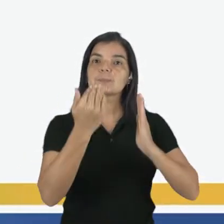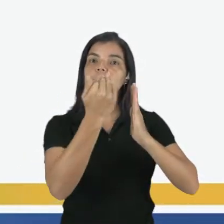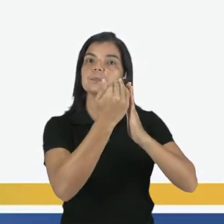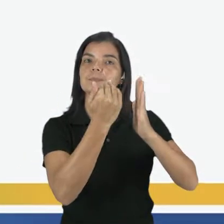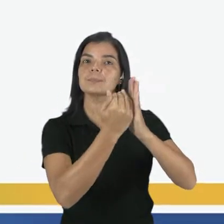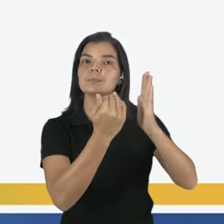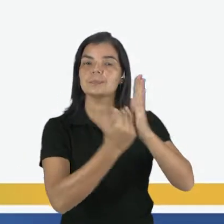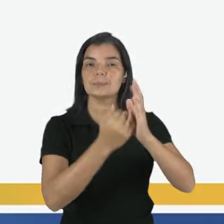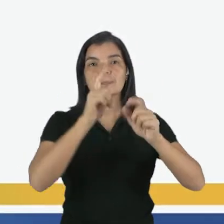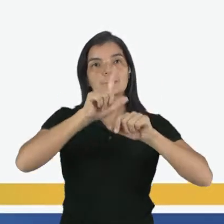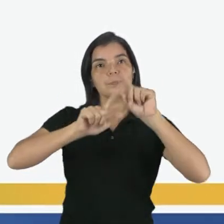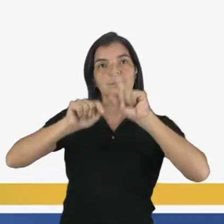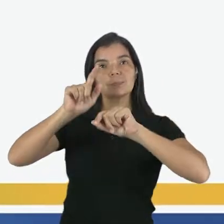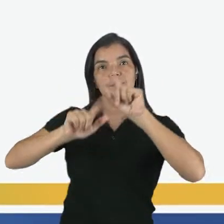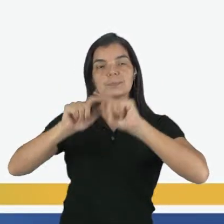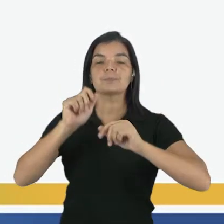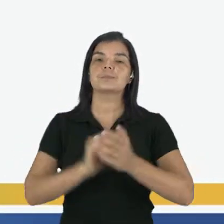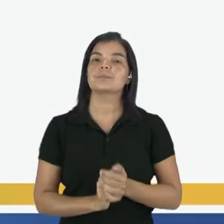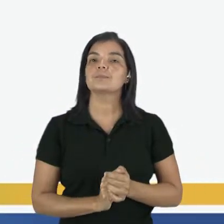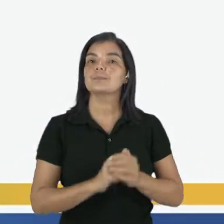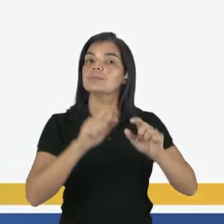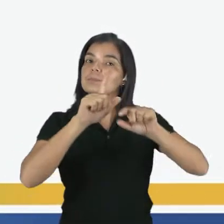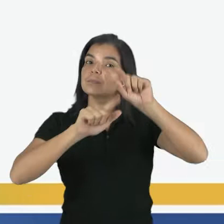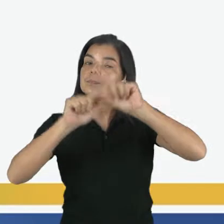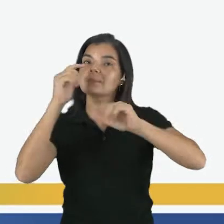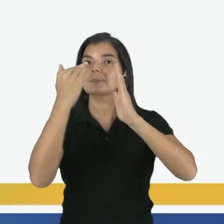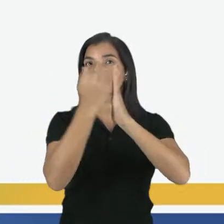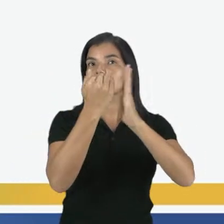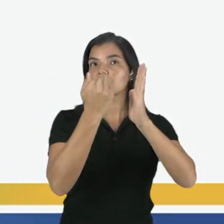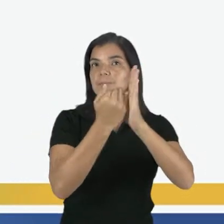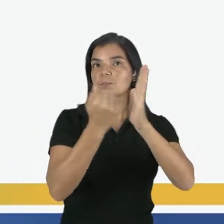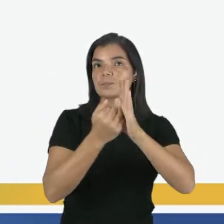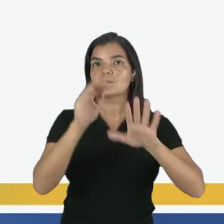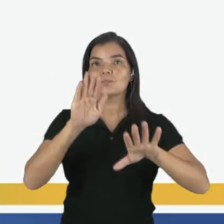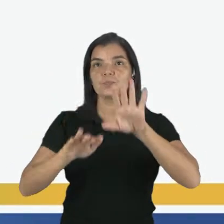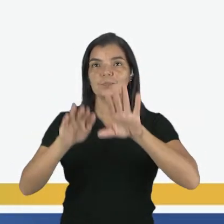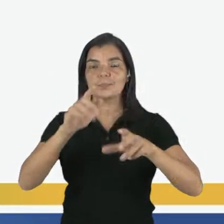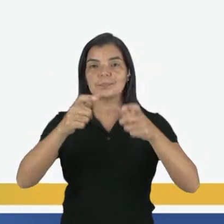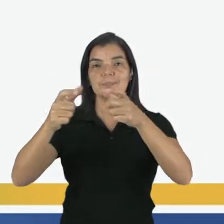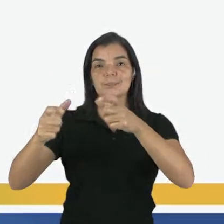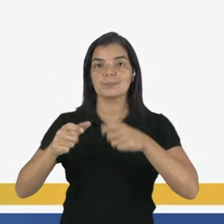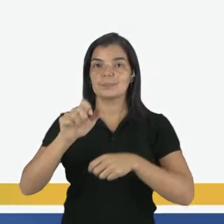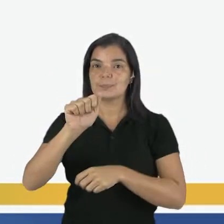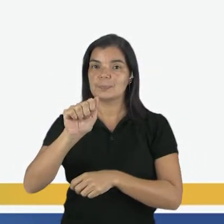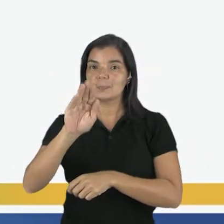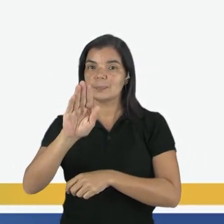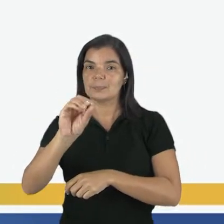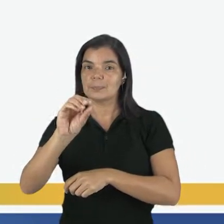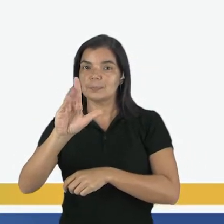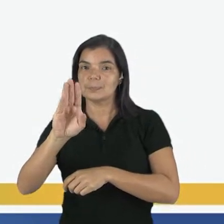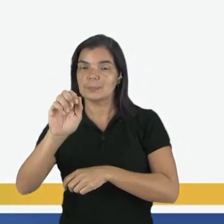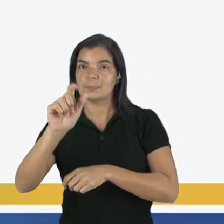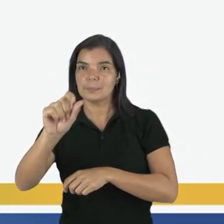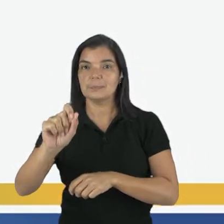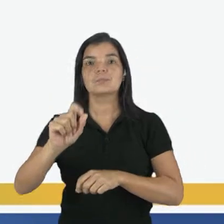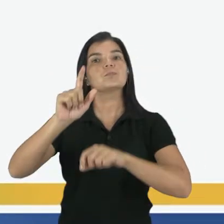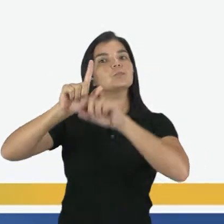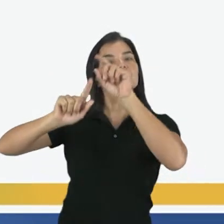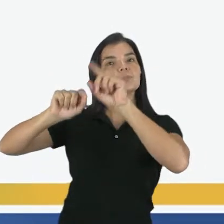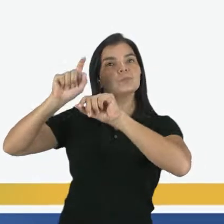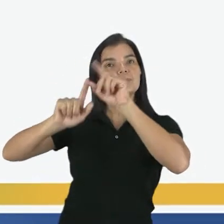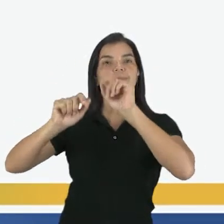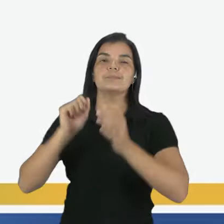Classificação das constelações. As constelações são classificadas de acordo com sua posição na abóbada